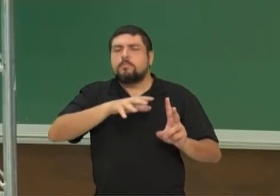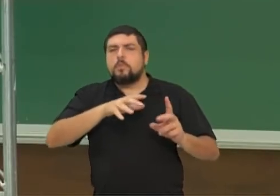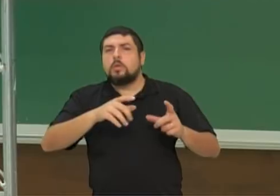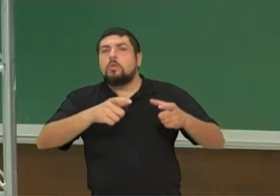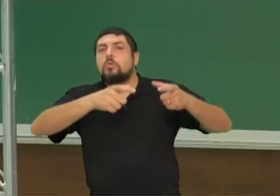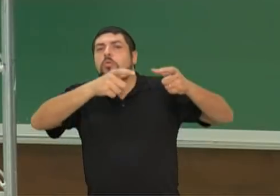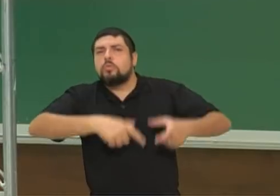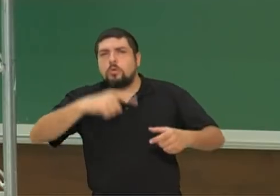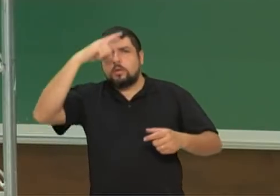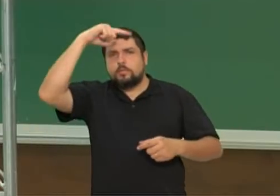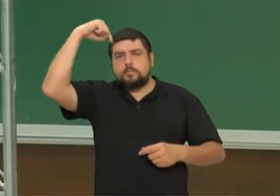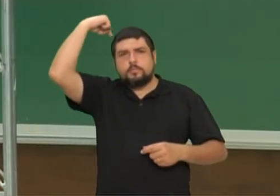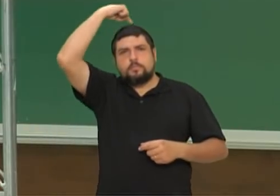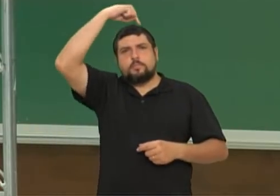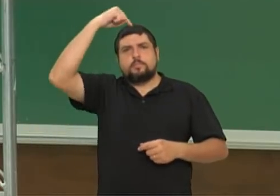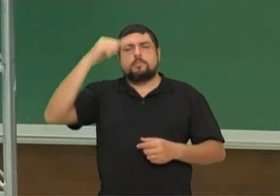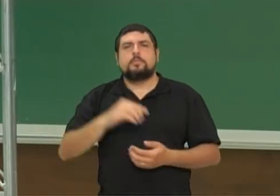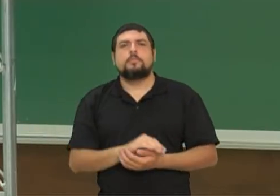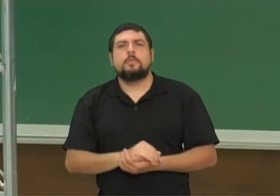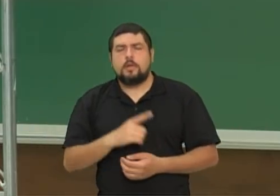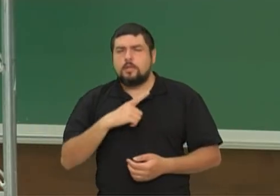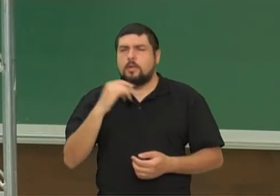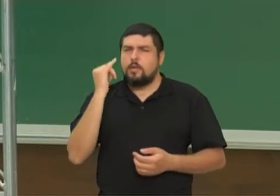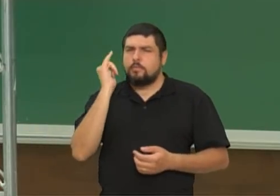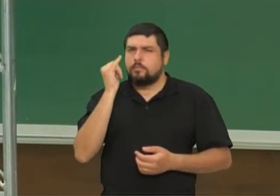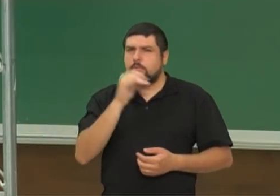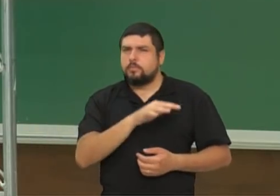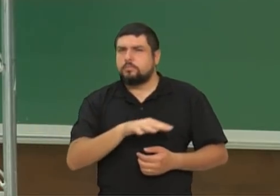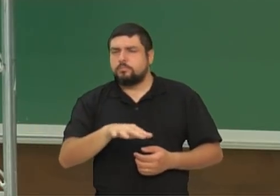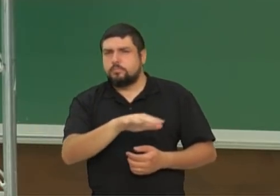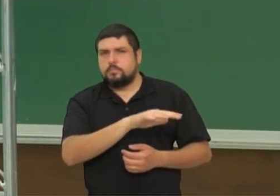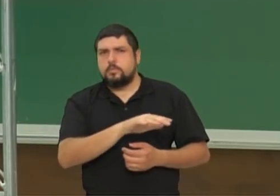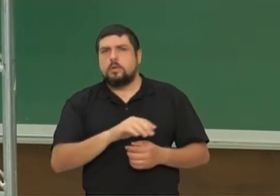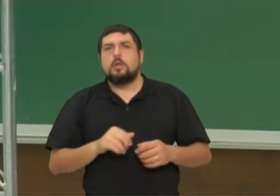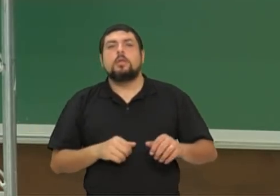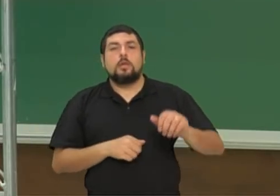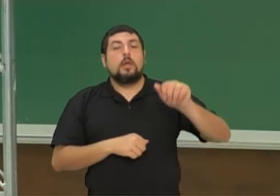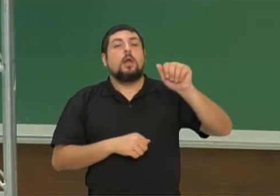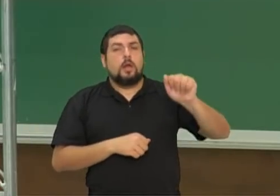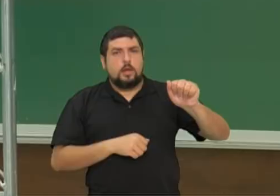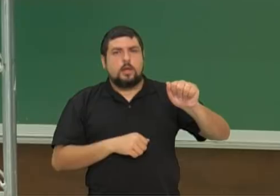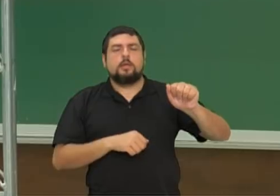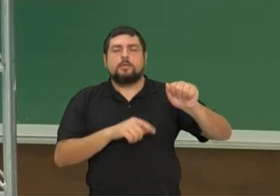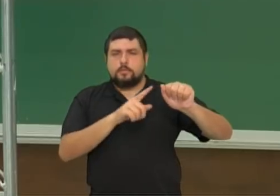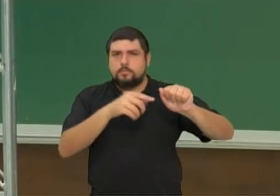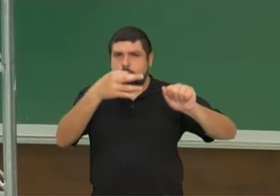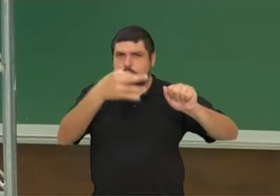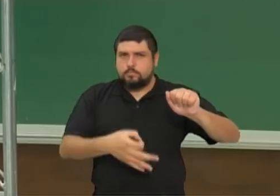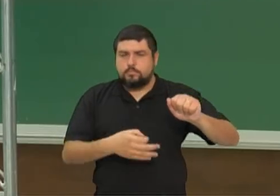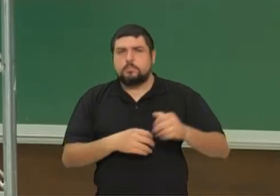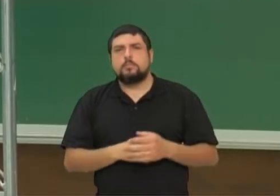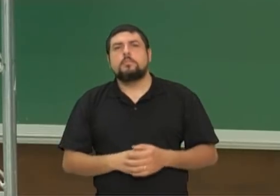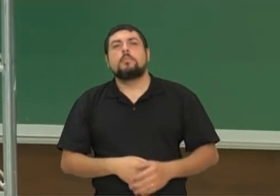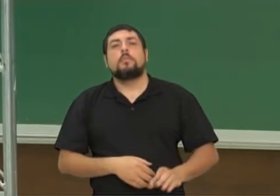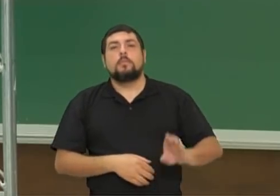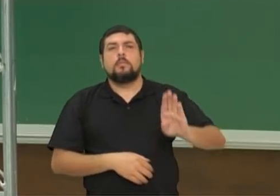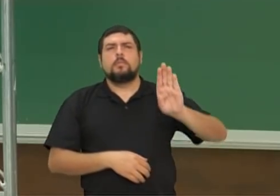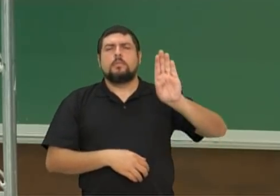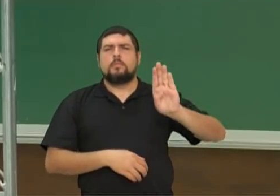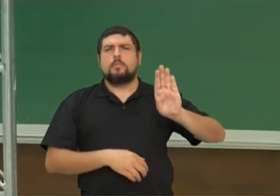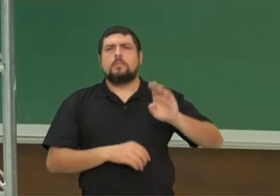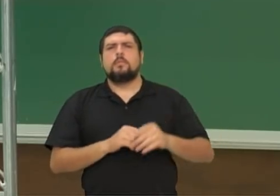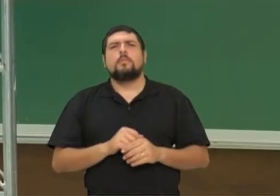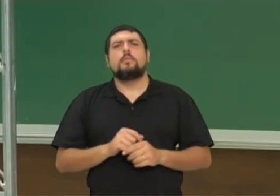do Iguaçu, como nós vimos na aula passada. Então a letra A, correta, é um lugar sagrado do Paraná. Letra B, o que será